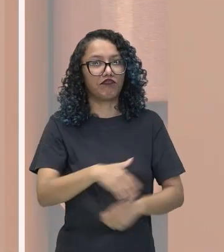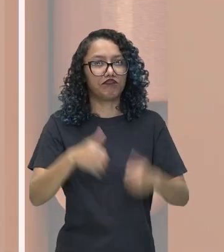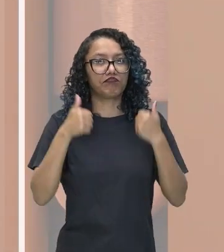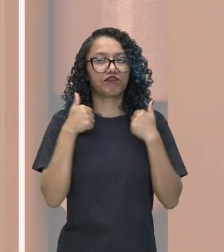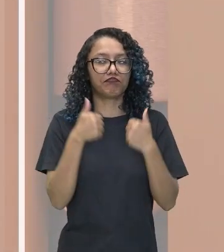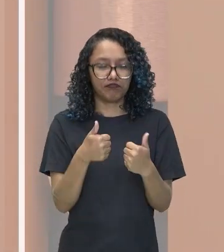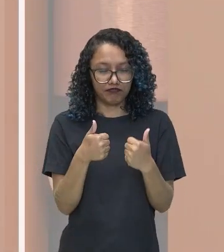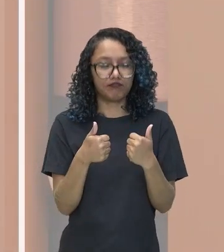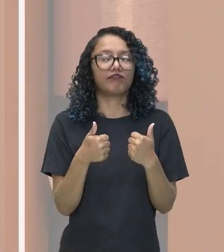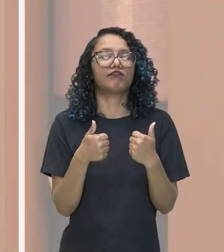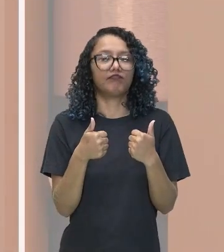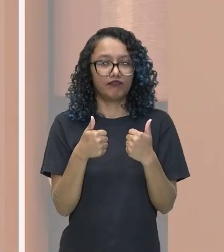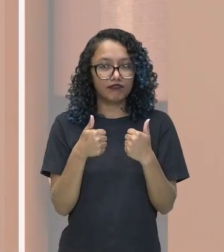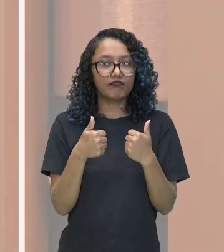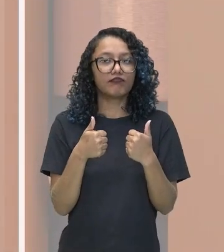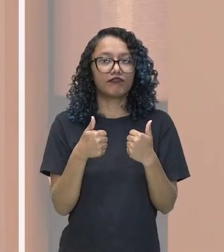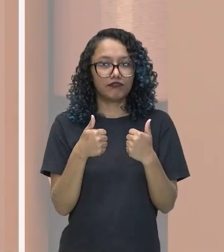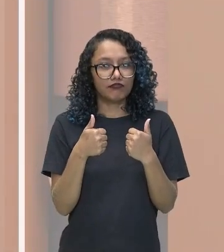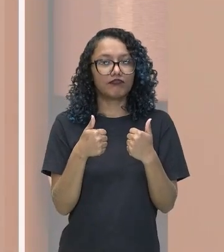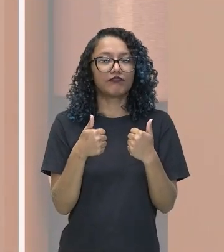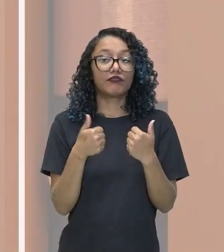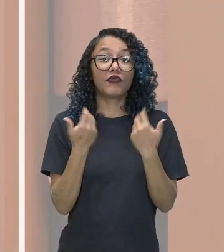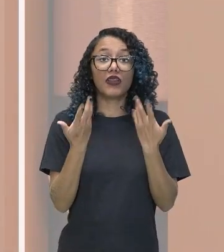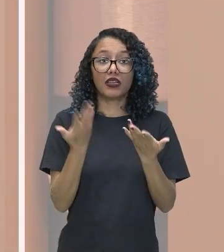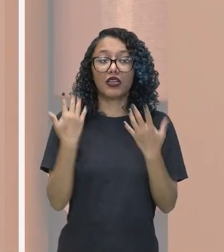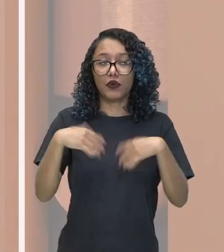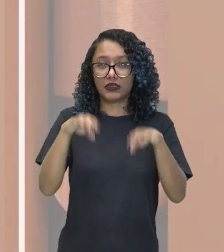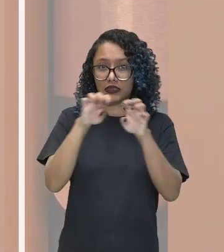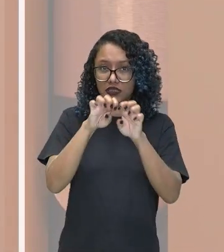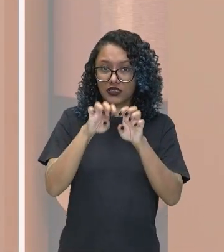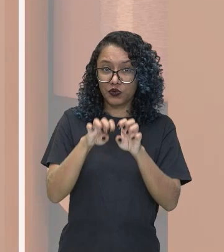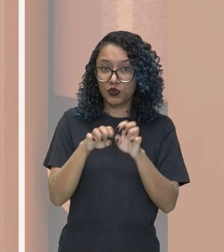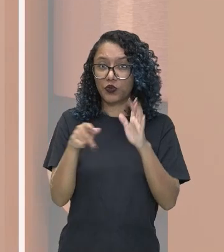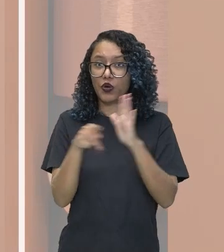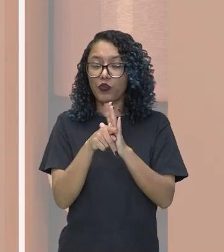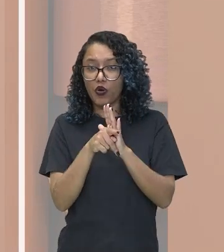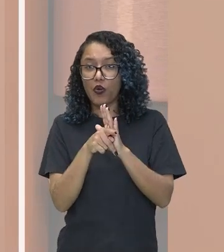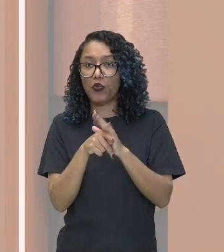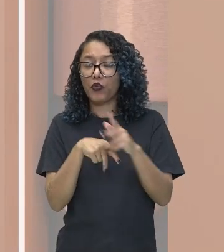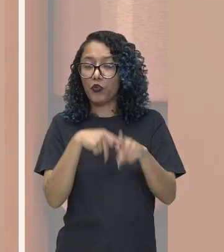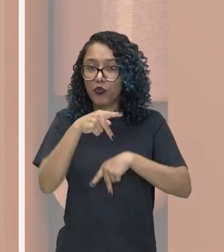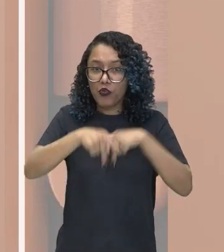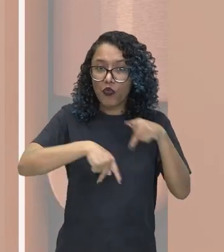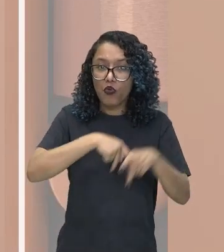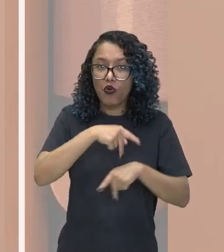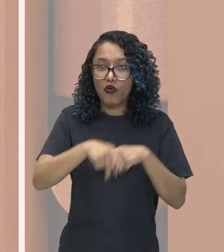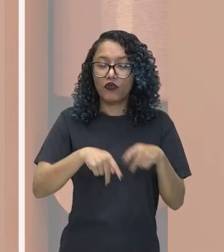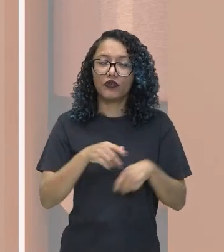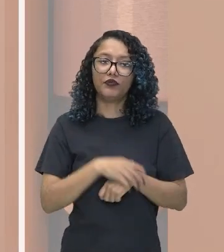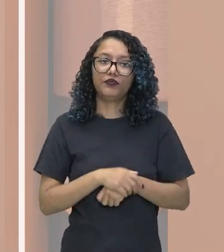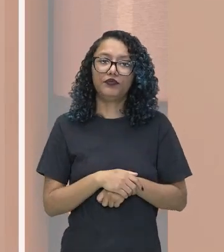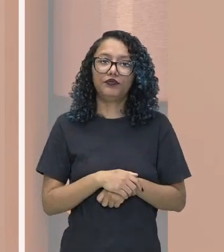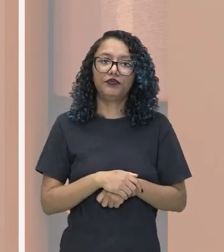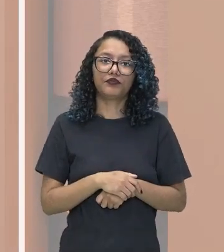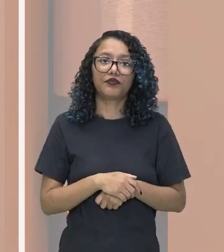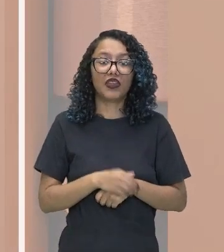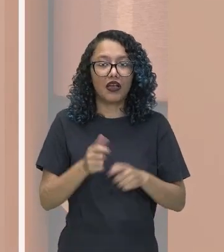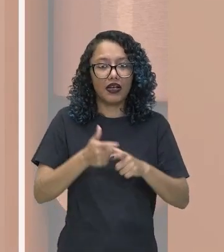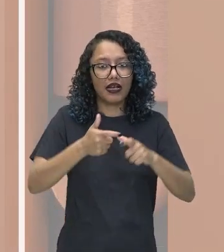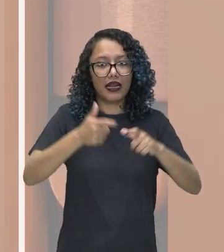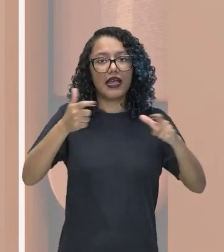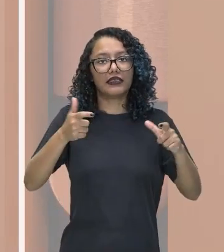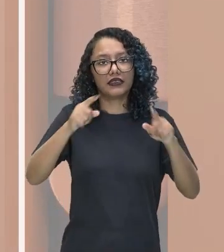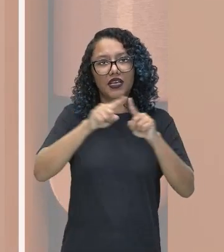aí, esse fato da estrutura demográfica do Canadá, a população envelhecendo cada vez mais e não se renovando, faz com